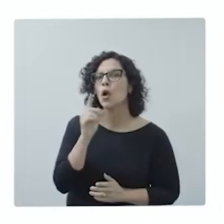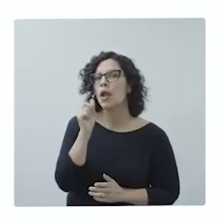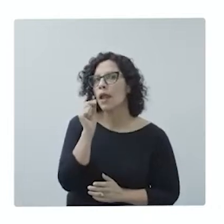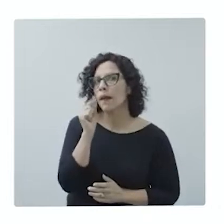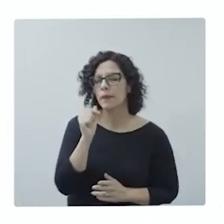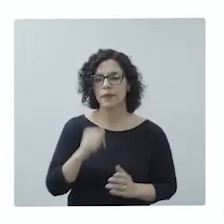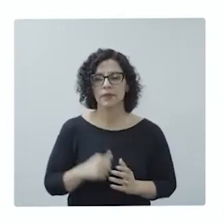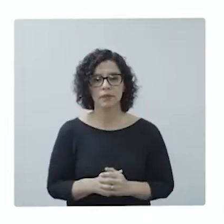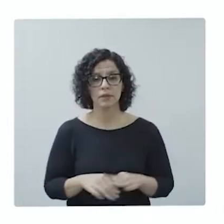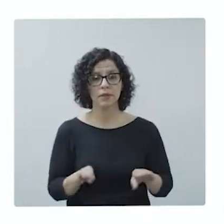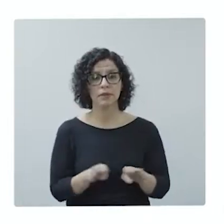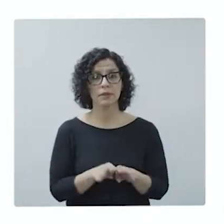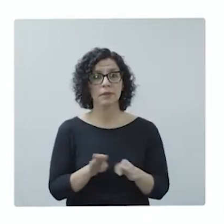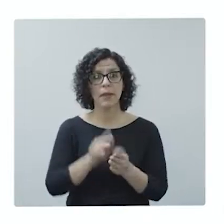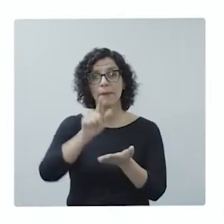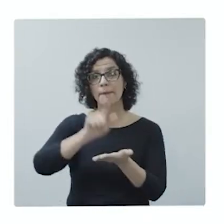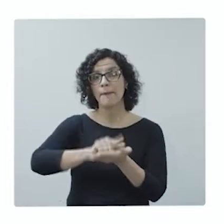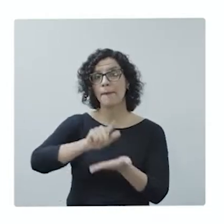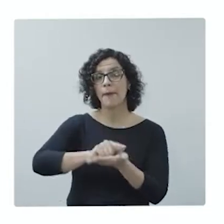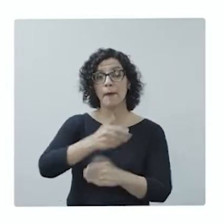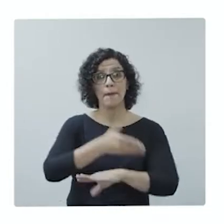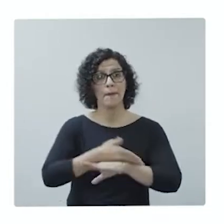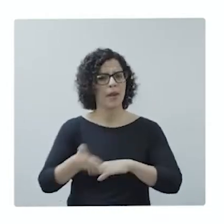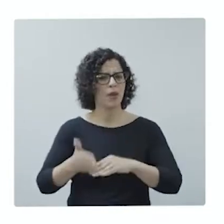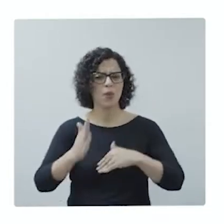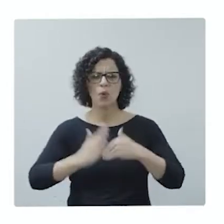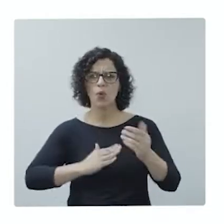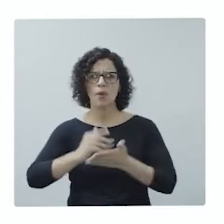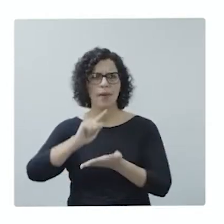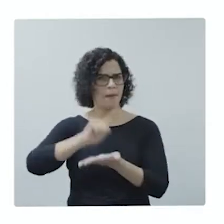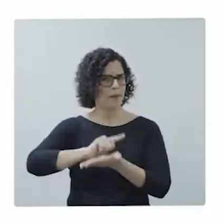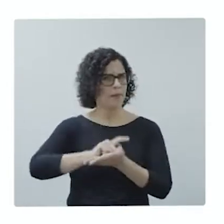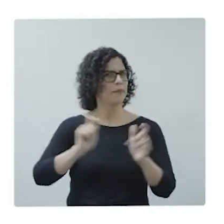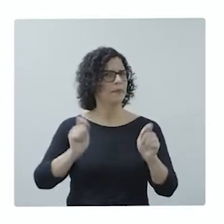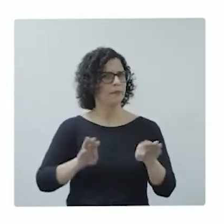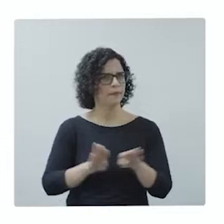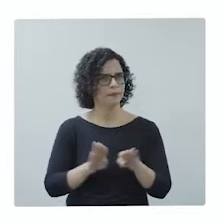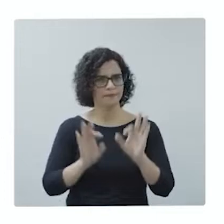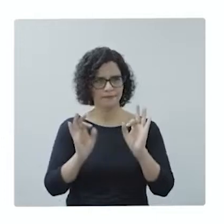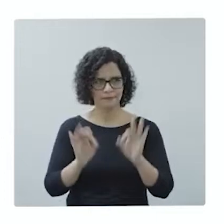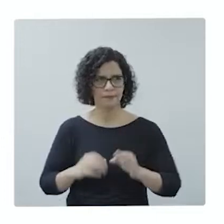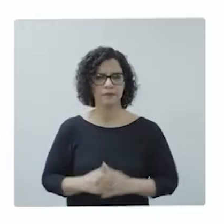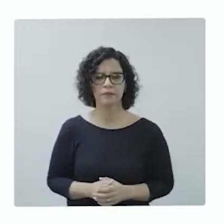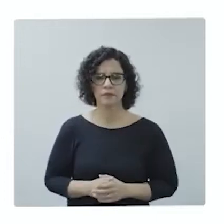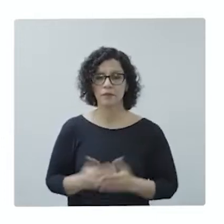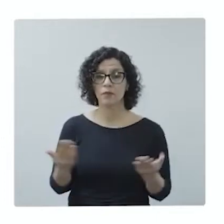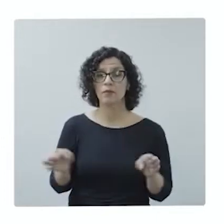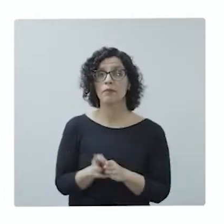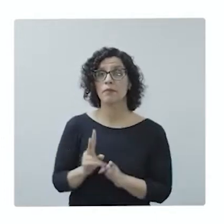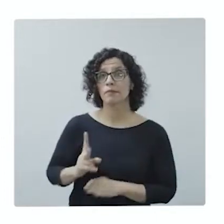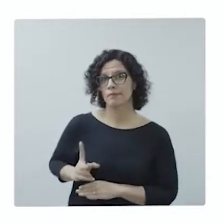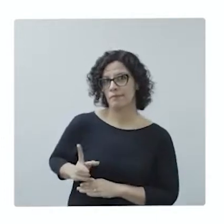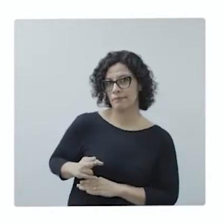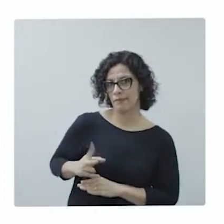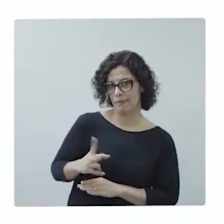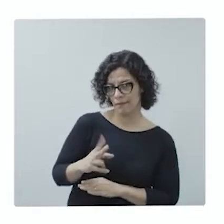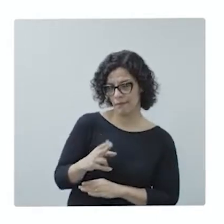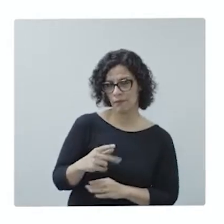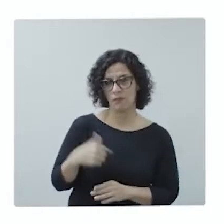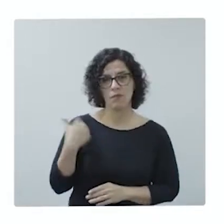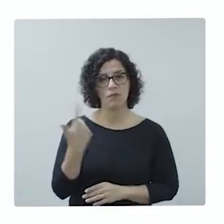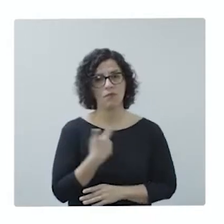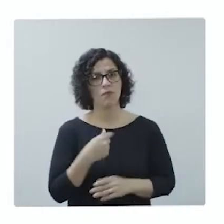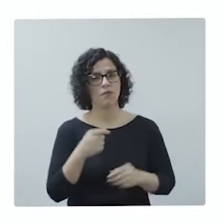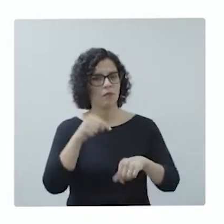cor, uma folha sulfite ou qualquer outra folha, certo? E uma tesoura. Nós